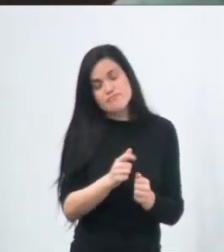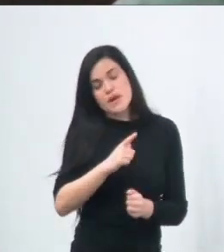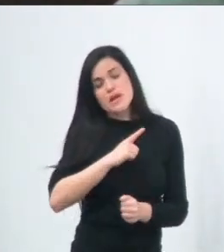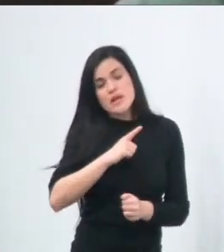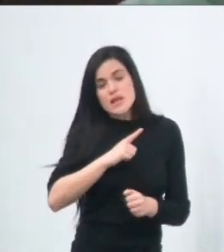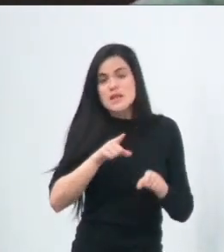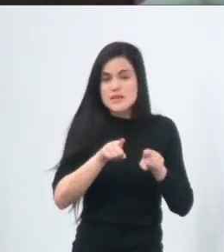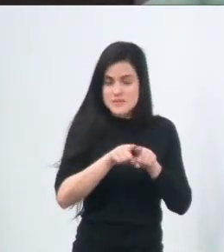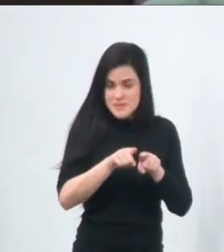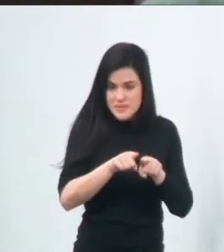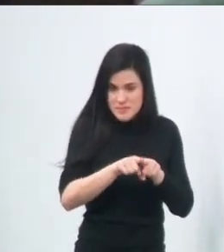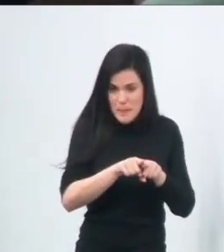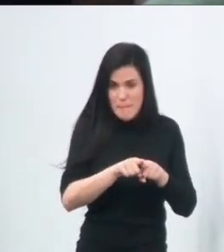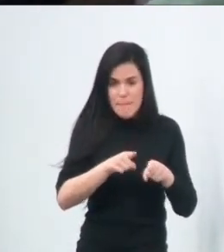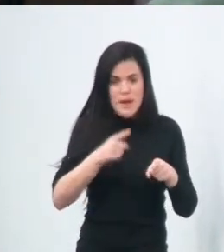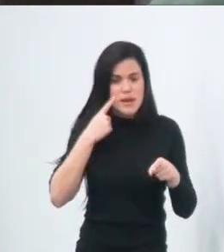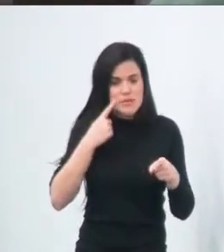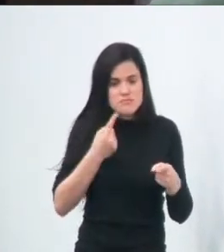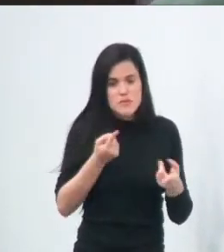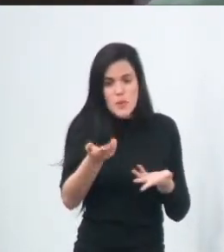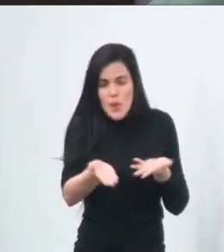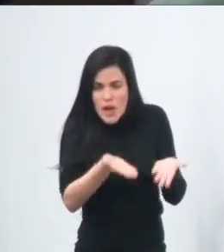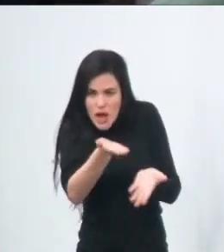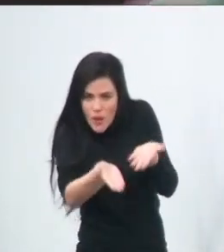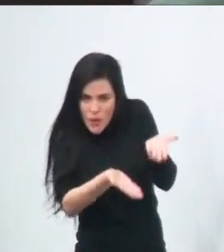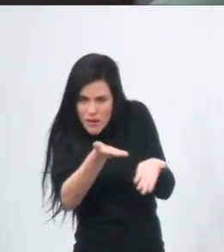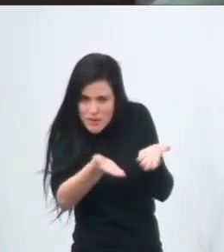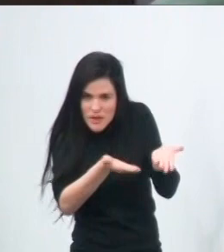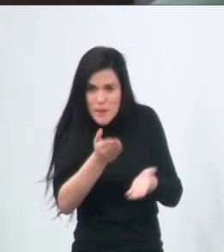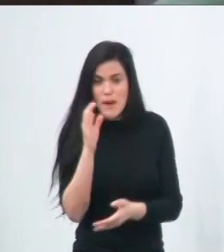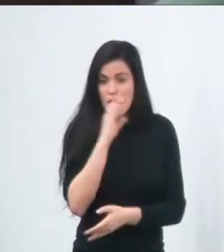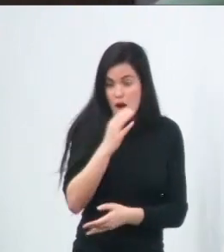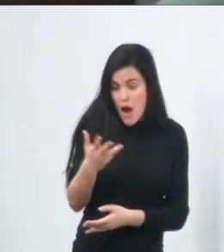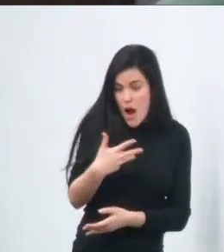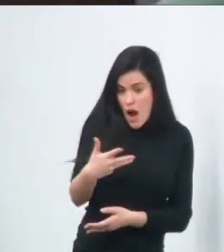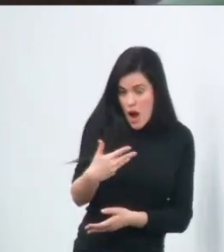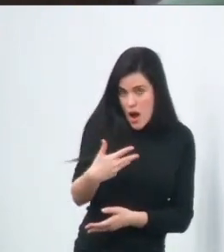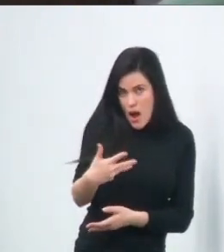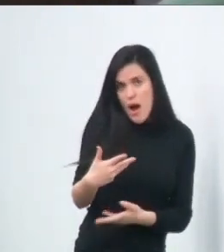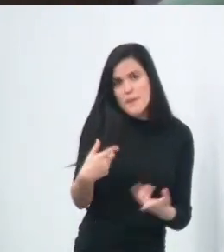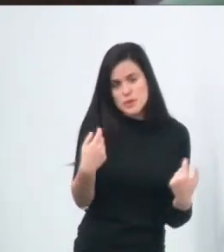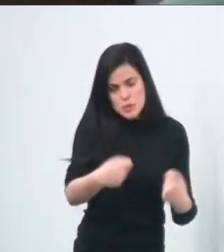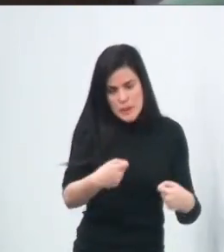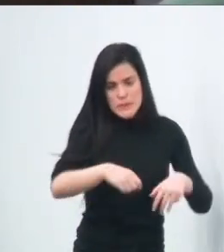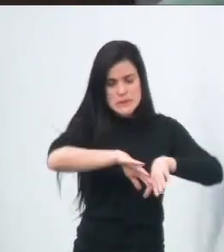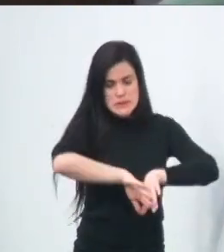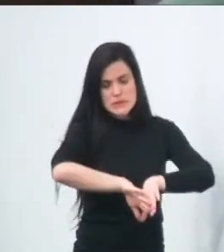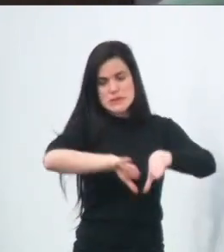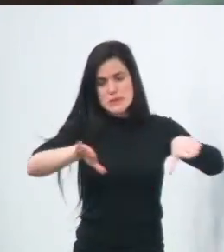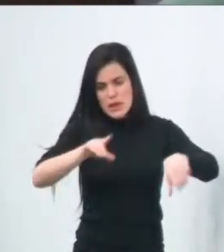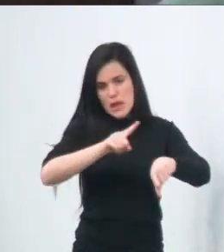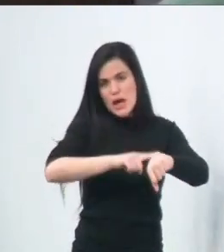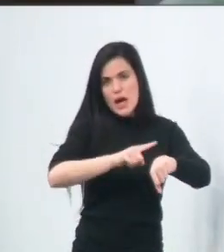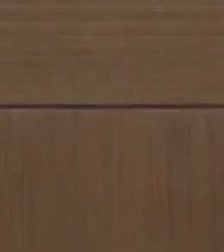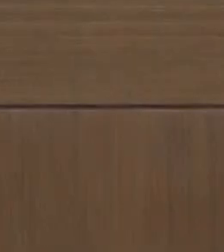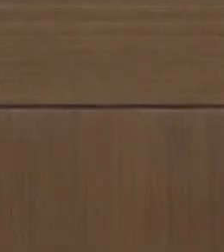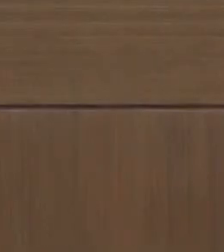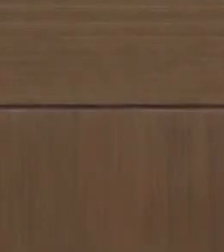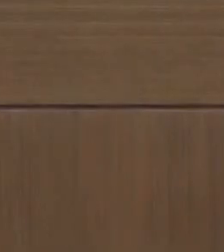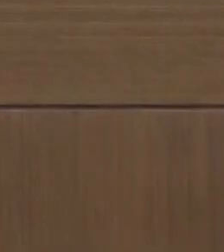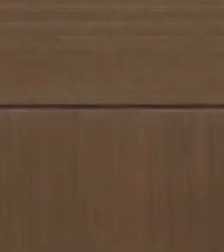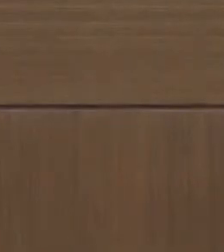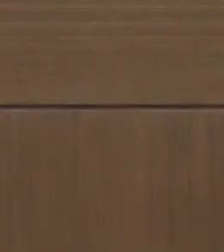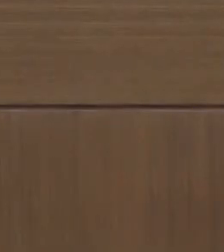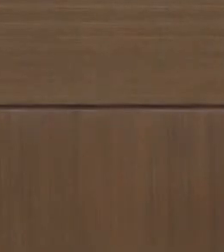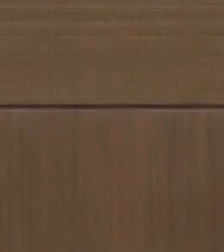socorro completo, tanto combate a incêndio quanto também a unidade de resgate, separando o atendimento e o tempo de resposta no município. Já